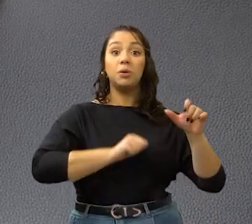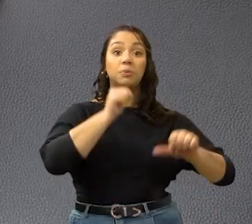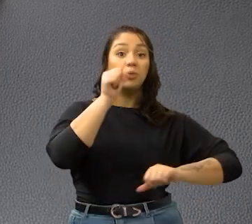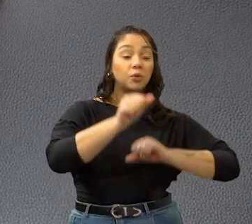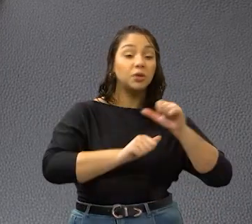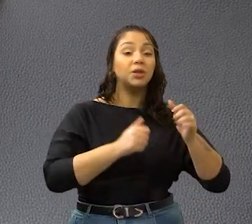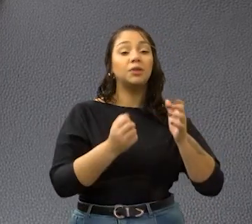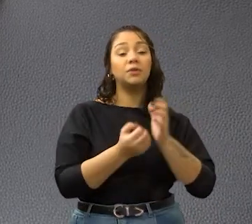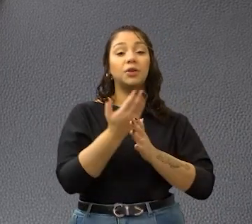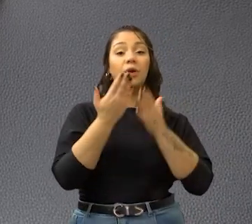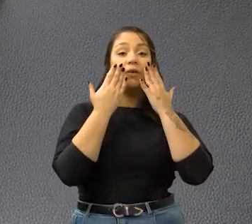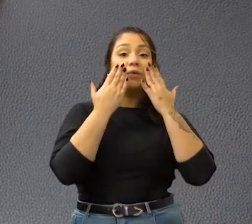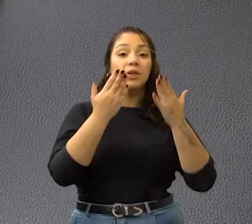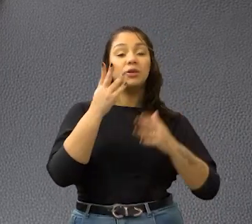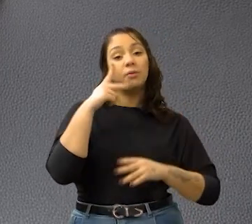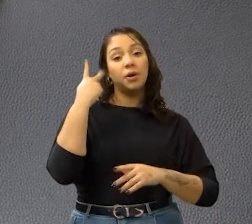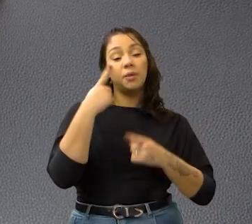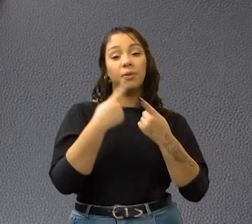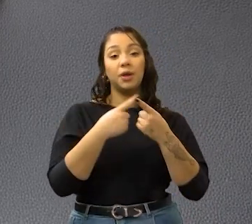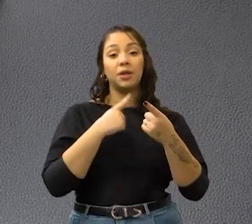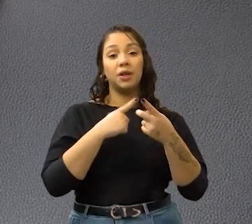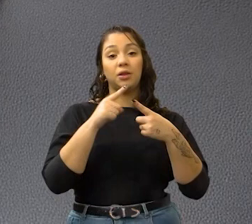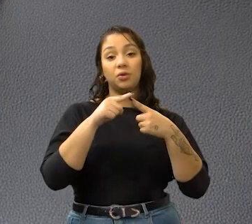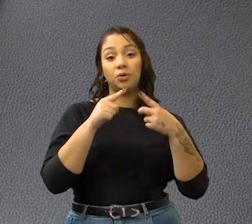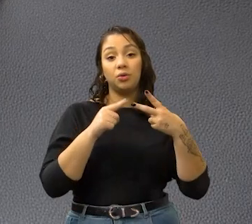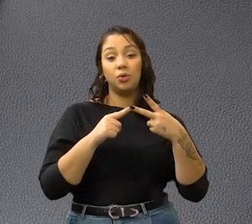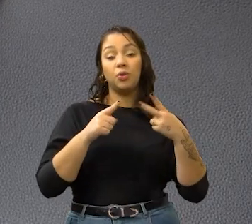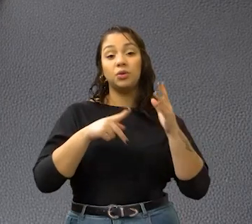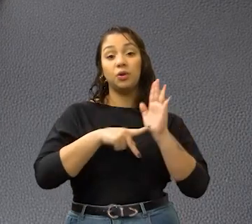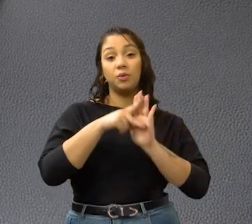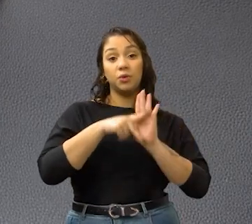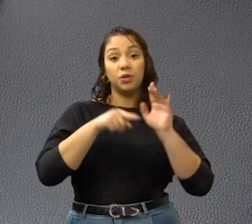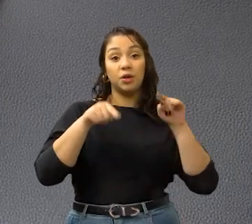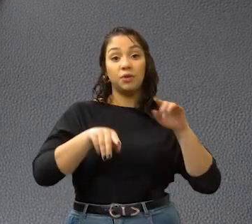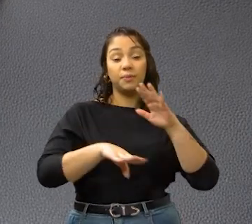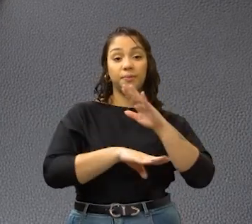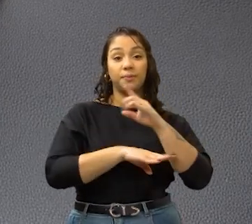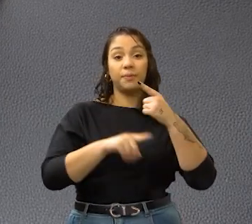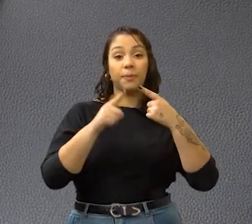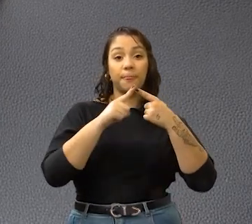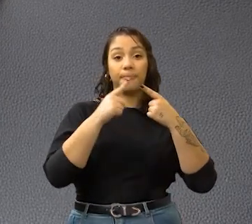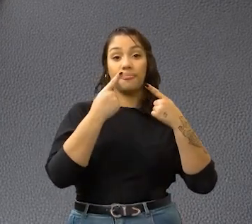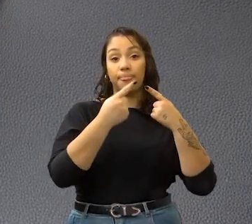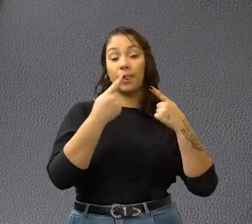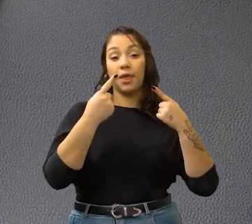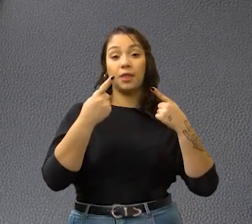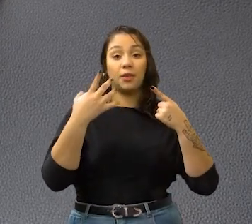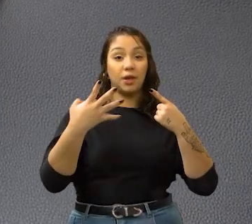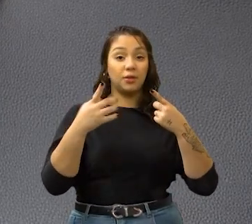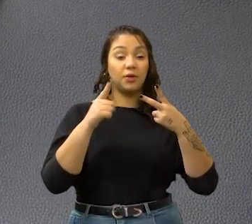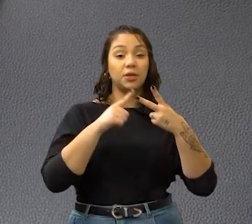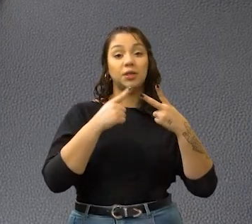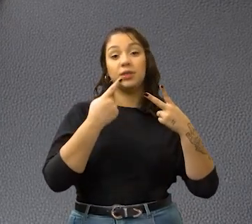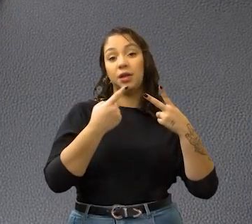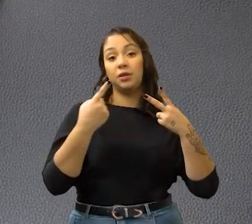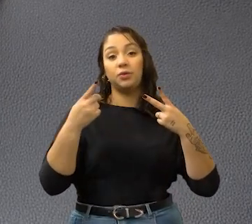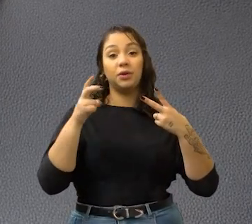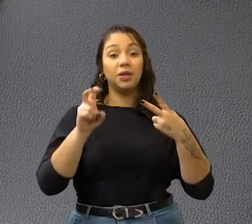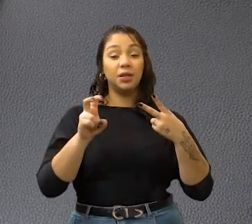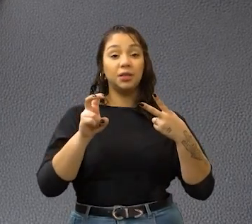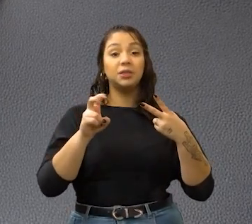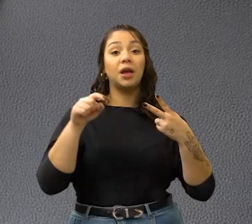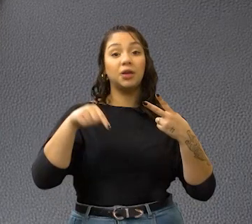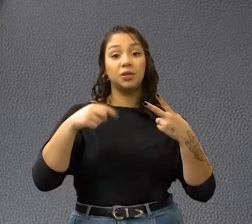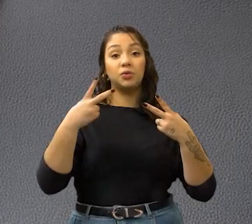pessoas. E a gente criou essa frente parlamentar justamente porque a gente tem 2 projetos aqui na casa. O 114 e o 115 de